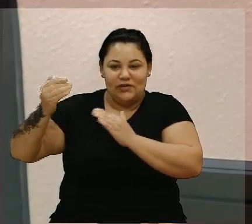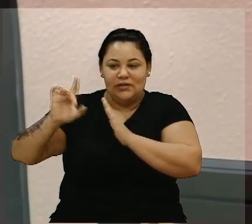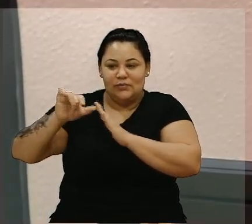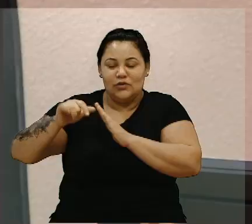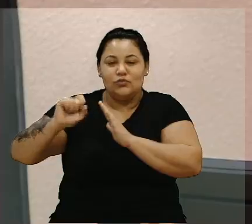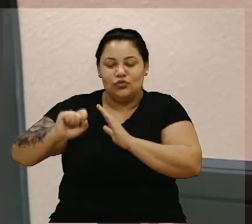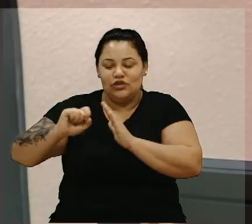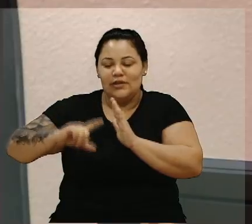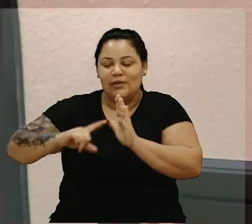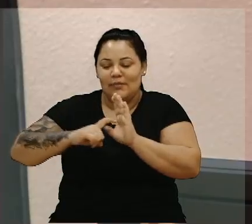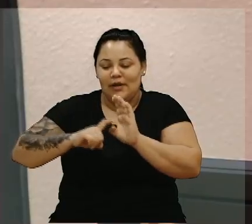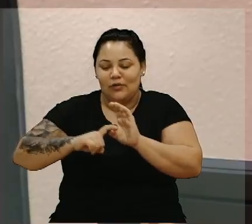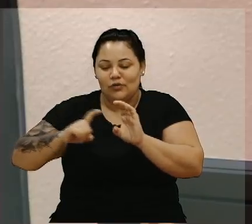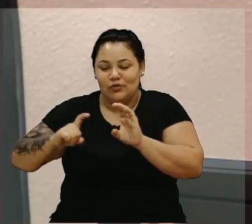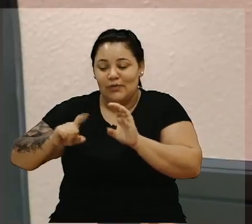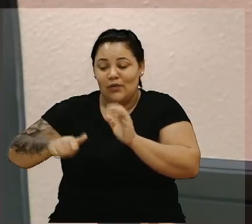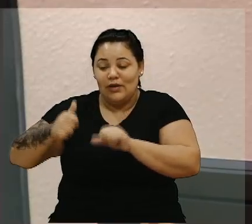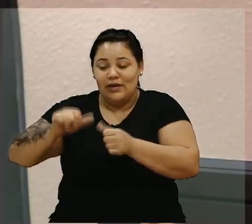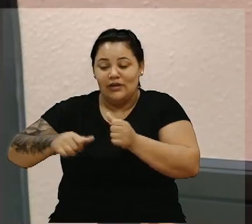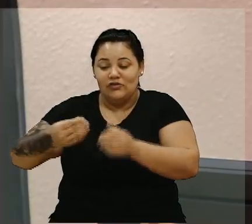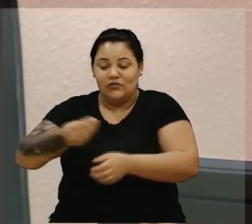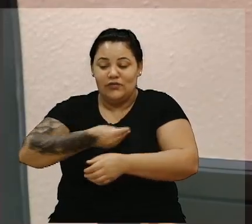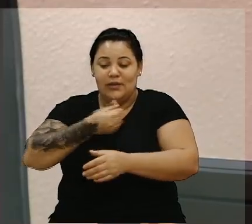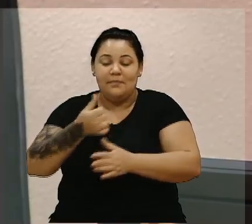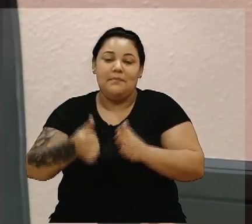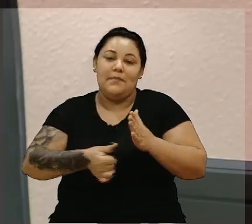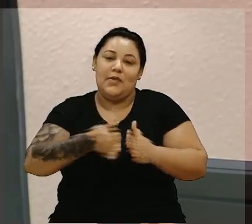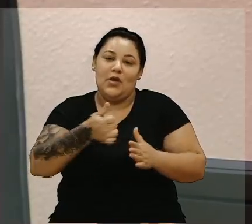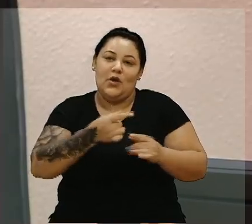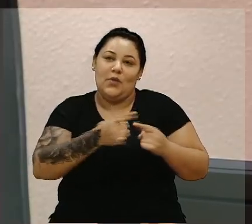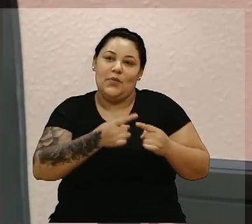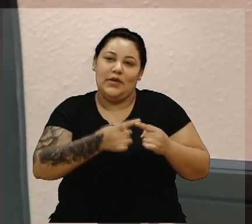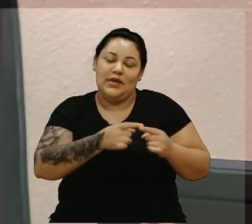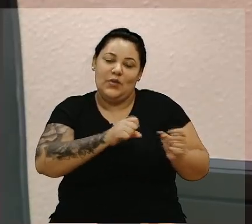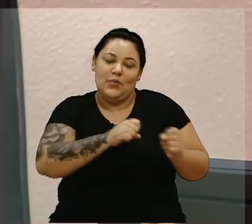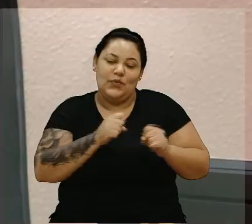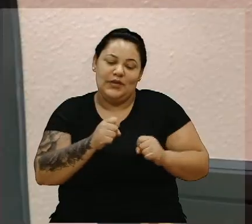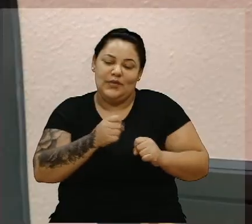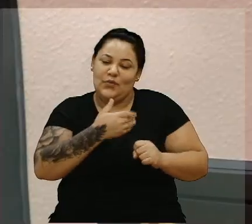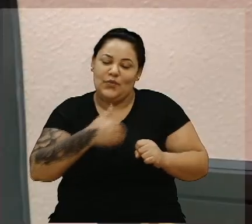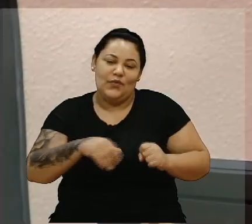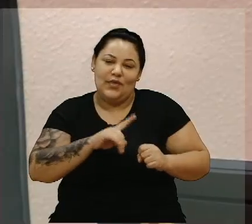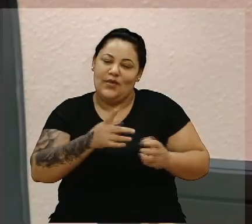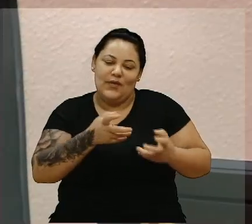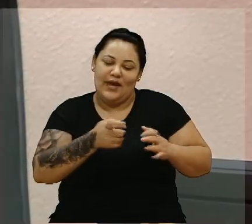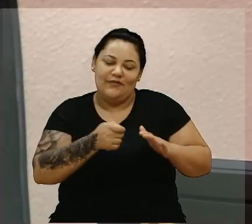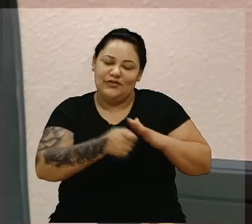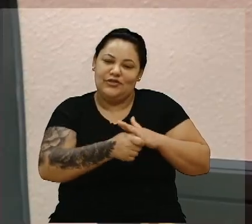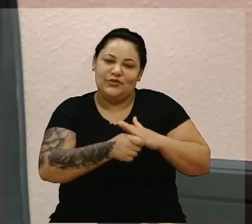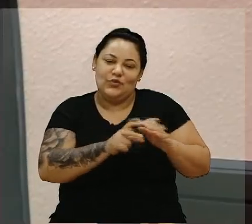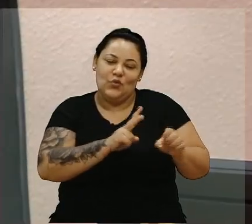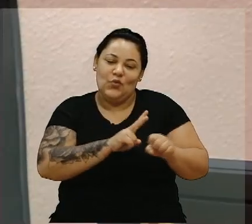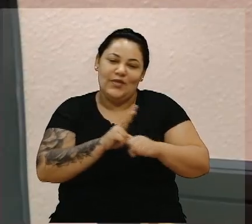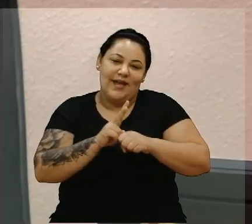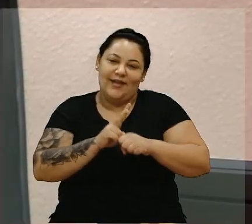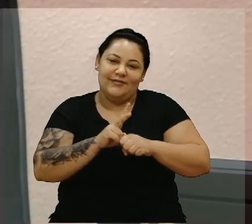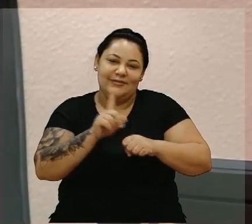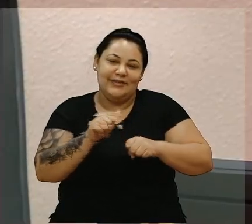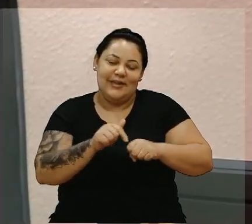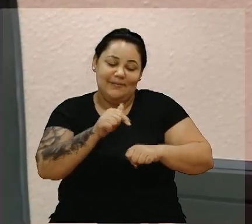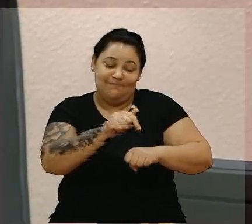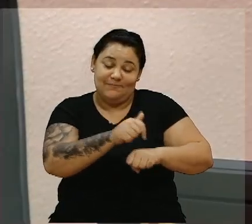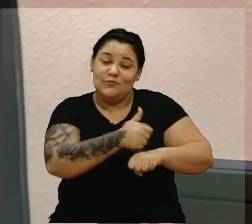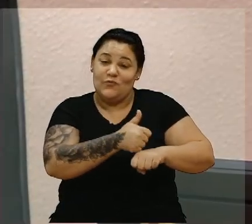autonomia melhor, e essa autonomia é prejudicada porque o poder público não quer investir num cuidado que esse